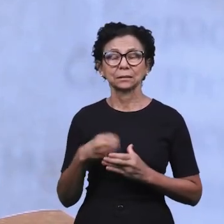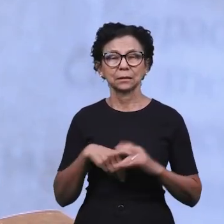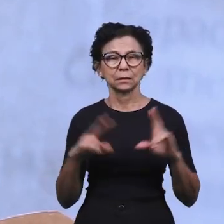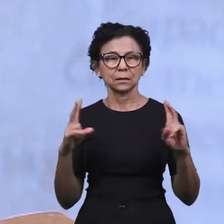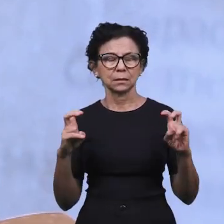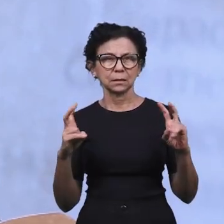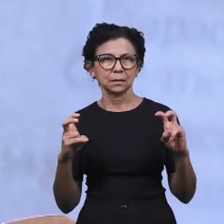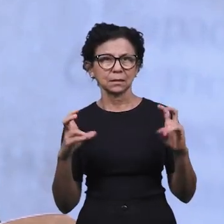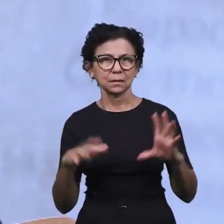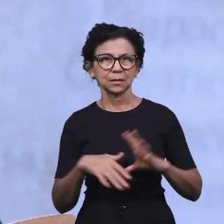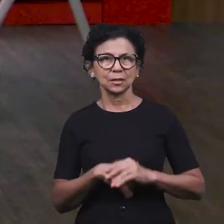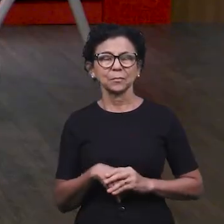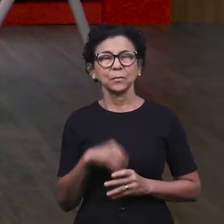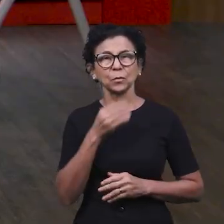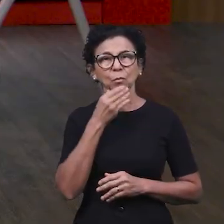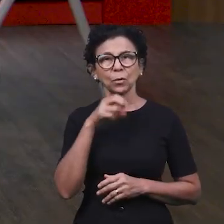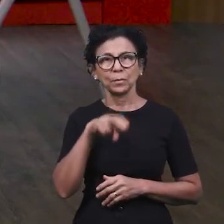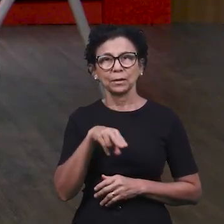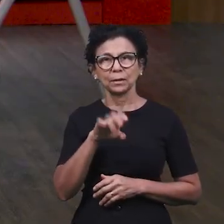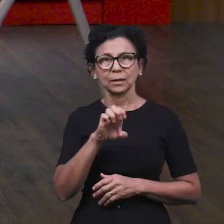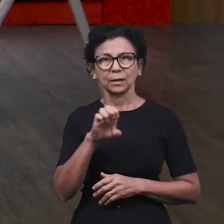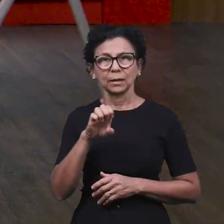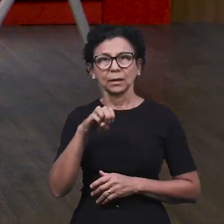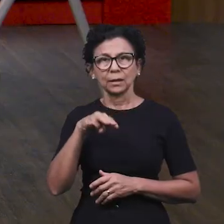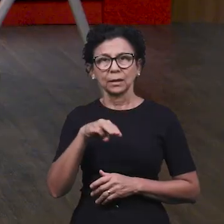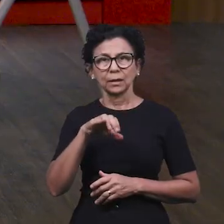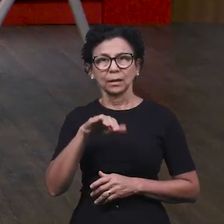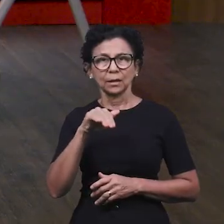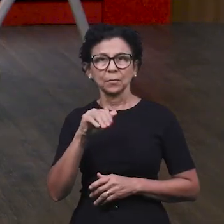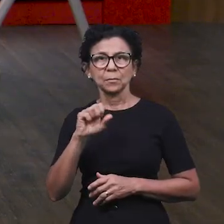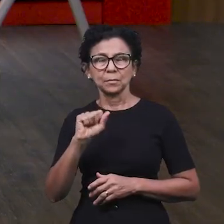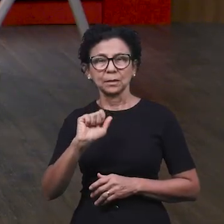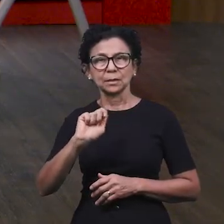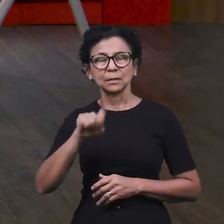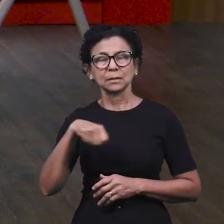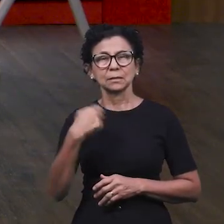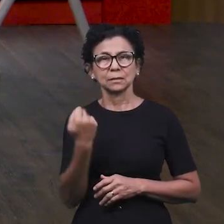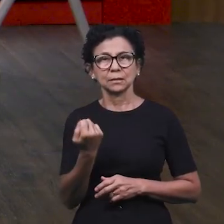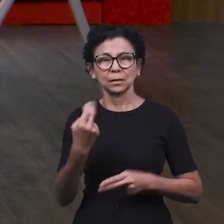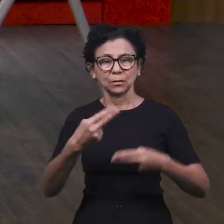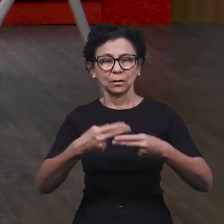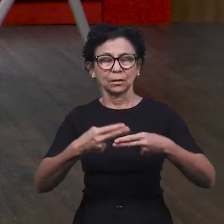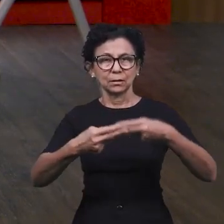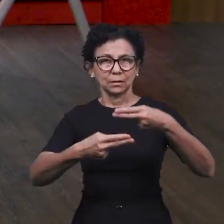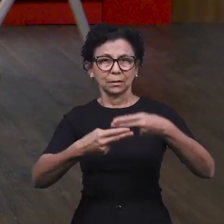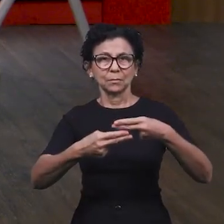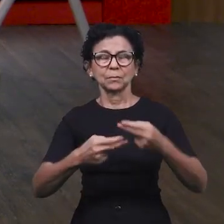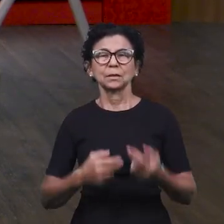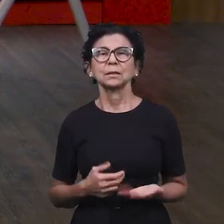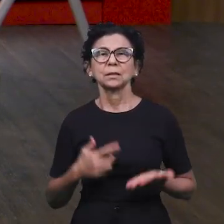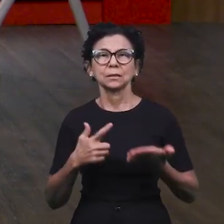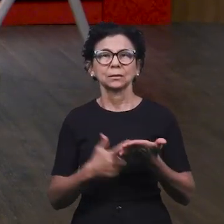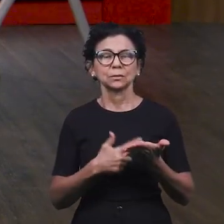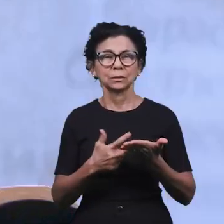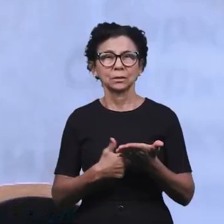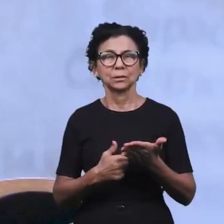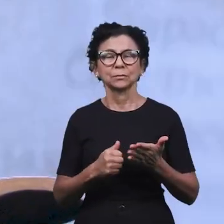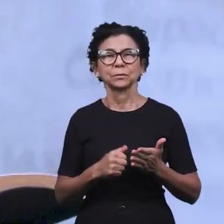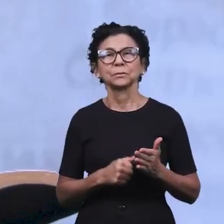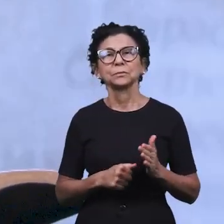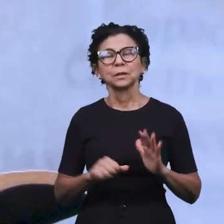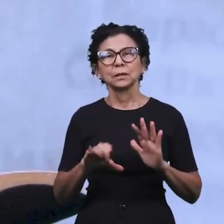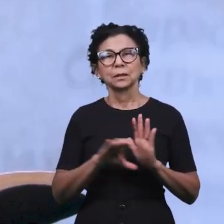é o Neemias. E a palavra do Senhor diz no próprio livro de Neemias, capítulo 2, verso